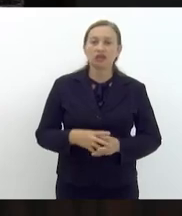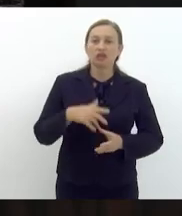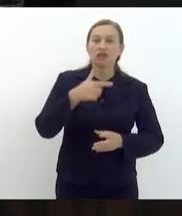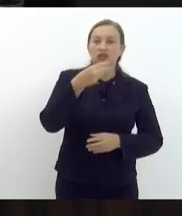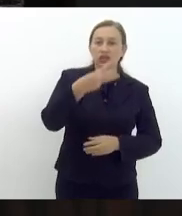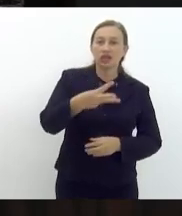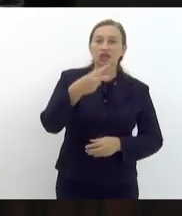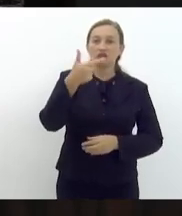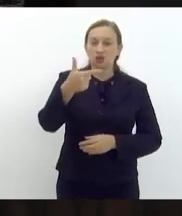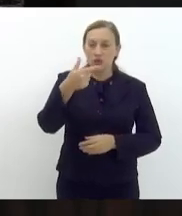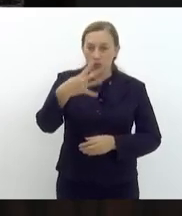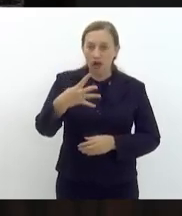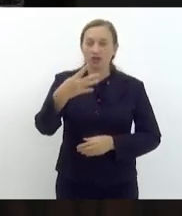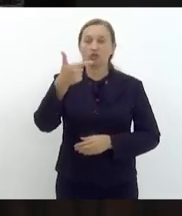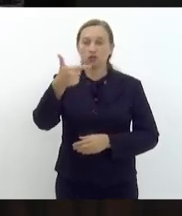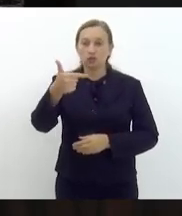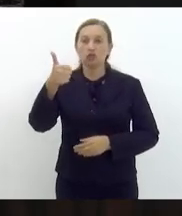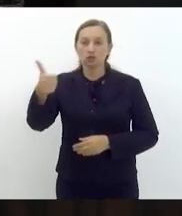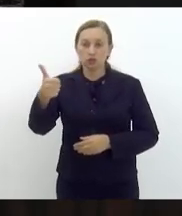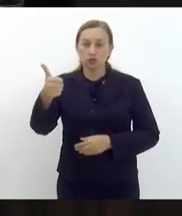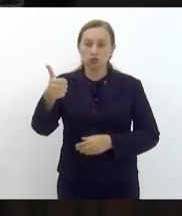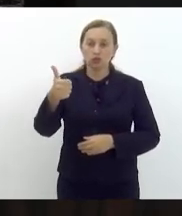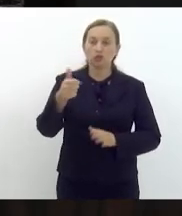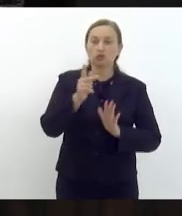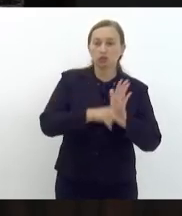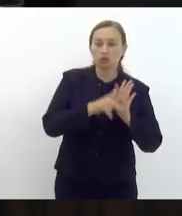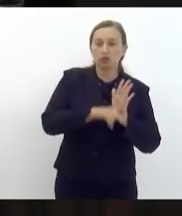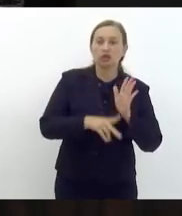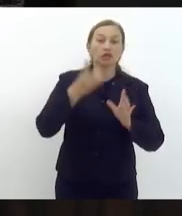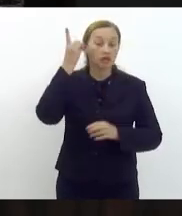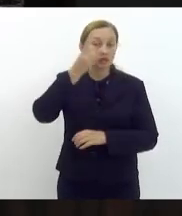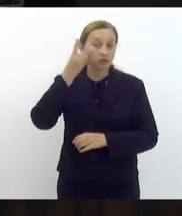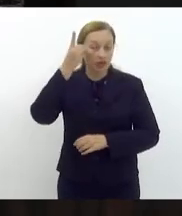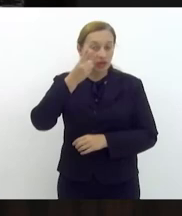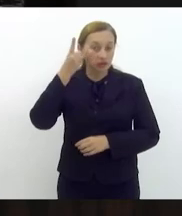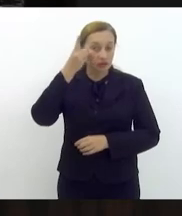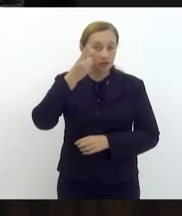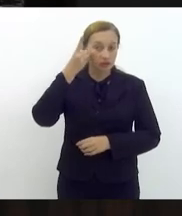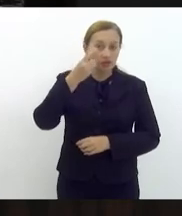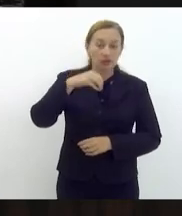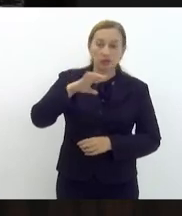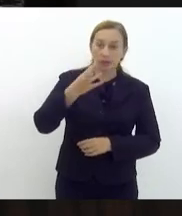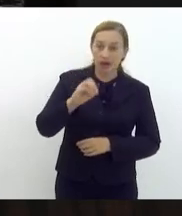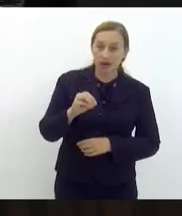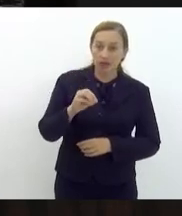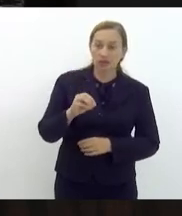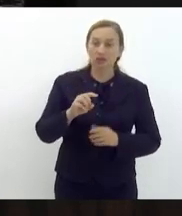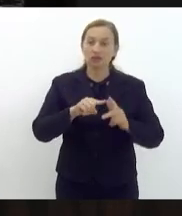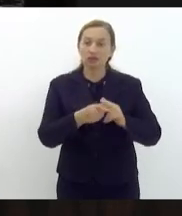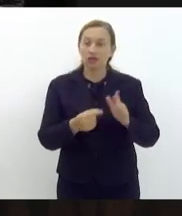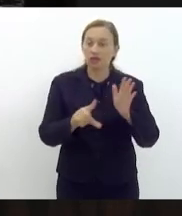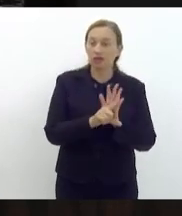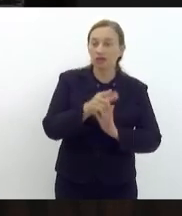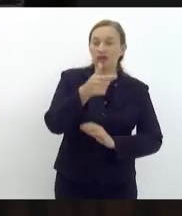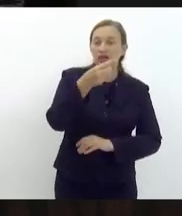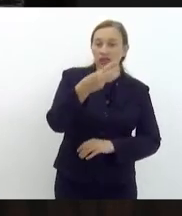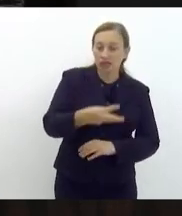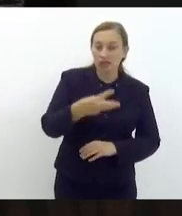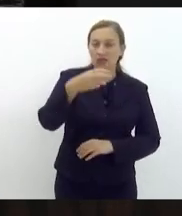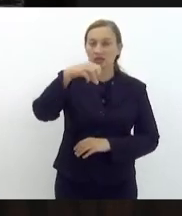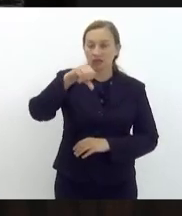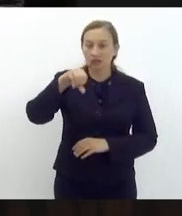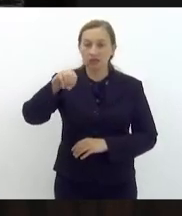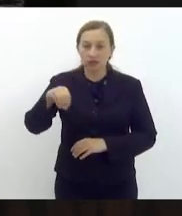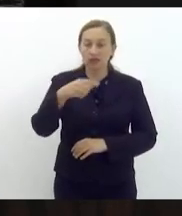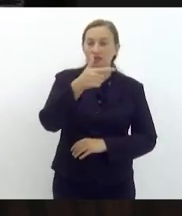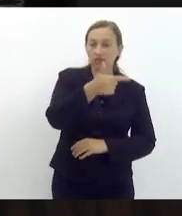-2020, de autoria do deputado Márcio Canella, que altera a lei 390-26 de dezembro